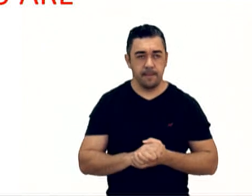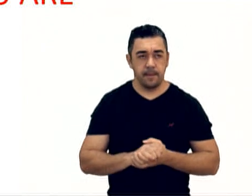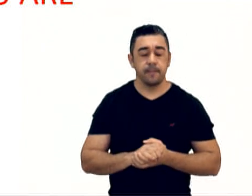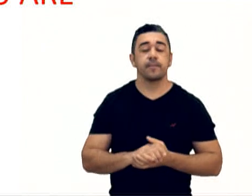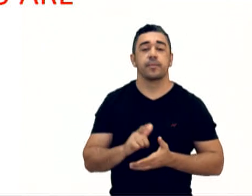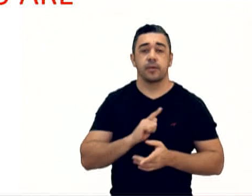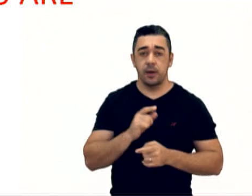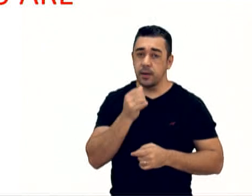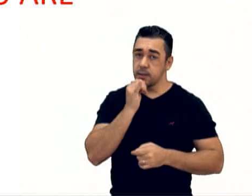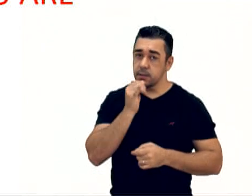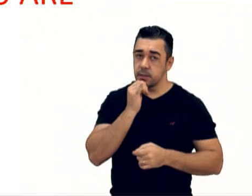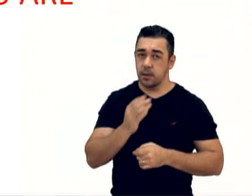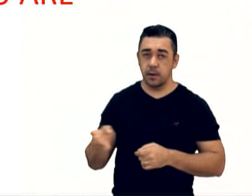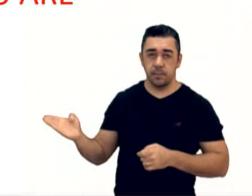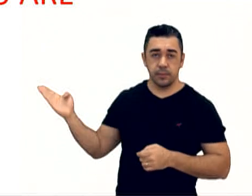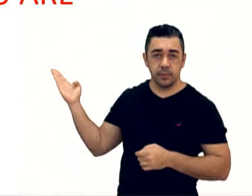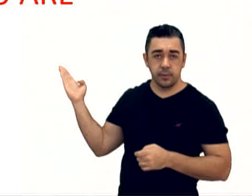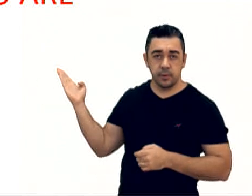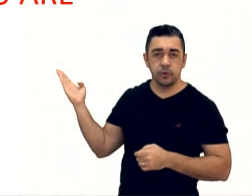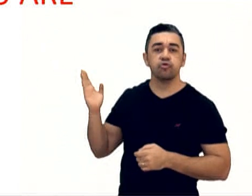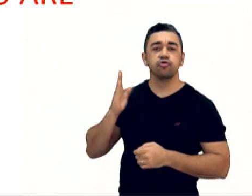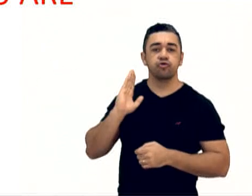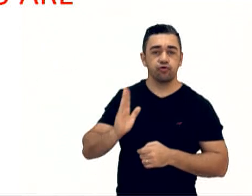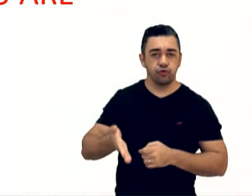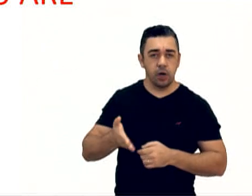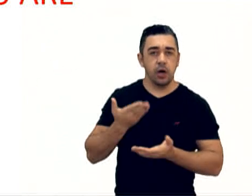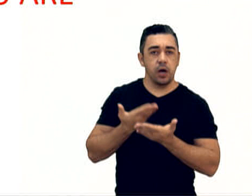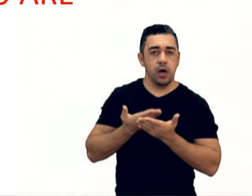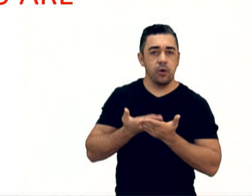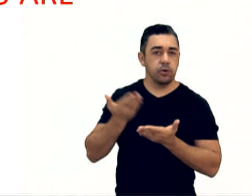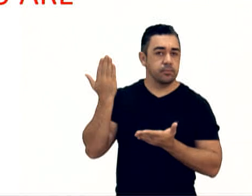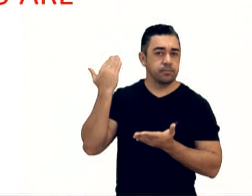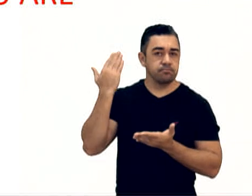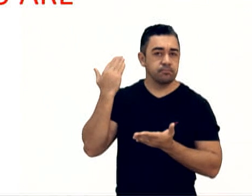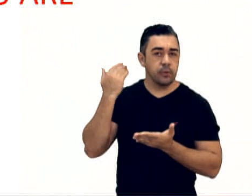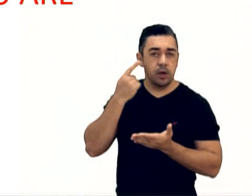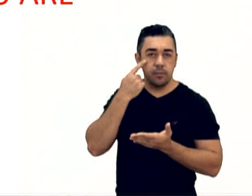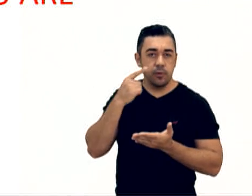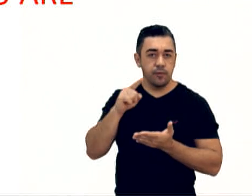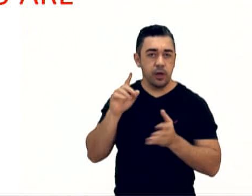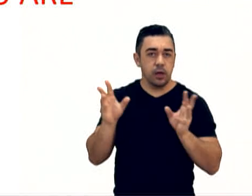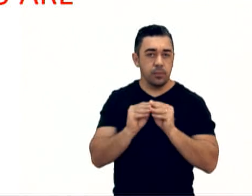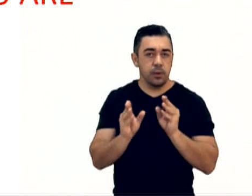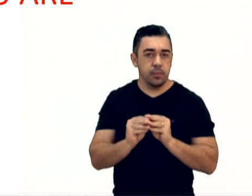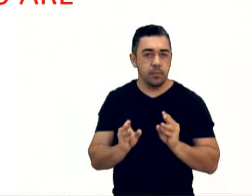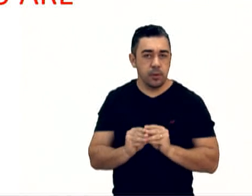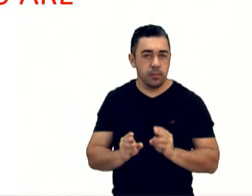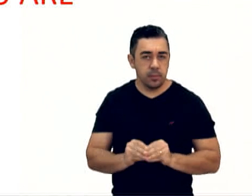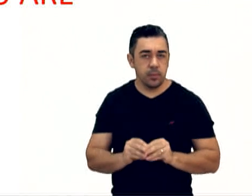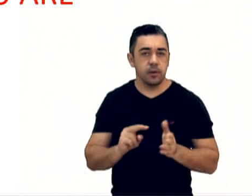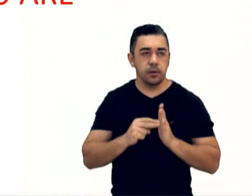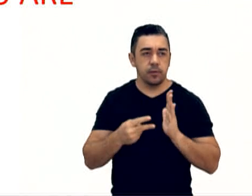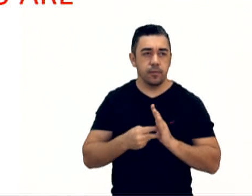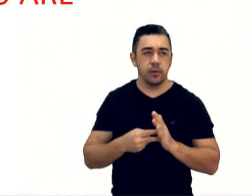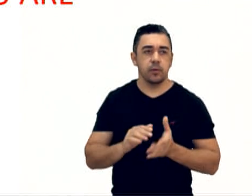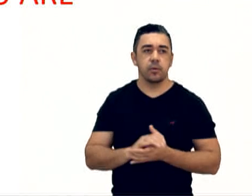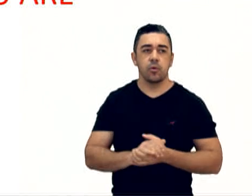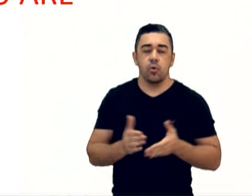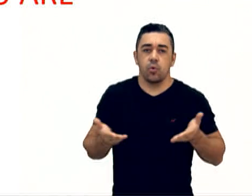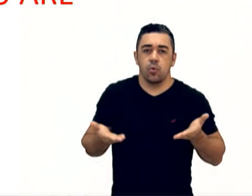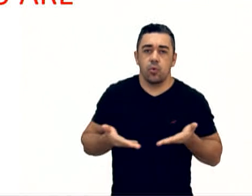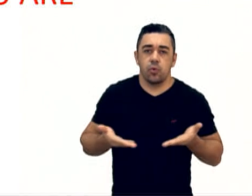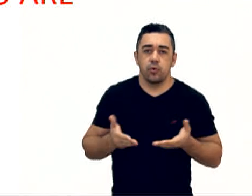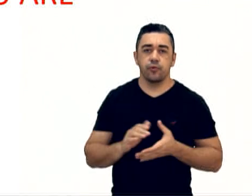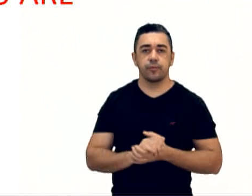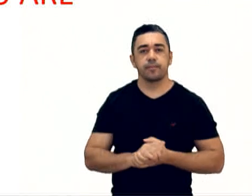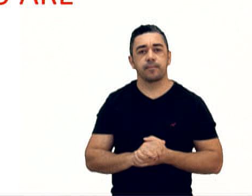Trouxe aqui alguns exemplos, já foi trabalhado em outras aulas, e vamos só recapitular. Lá, today, que é hoje,